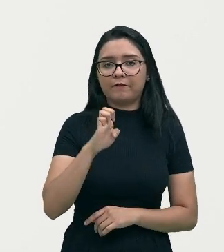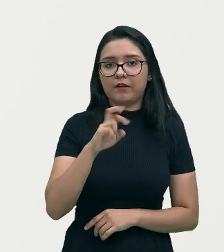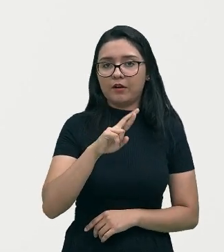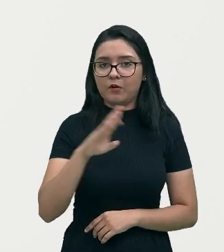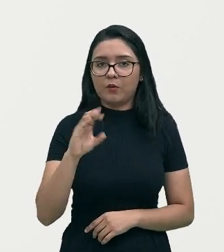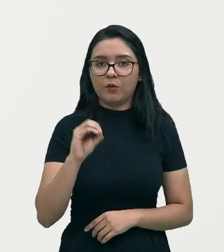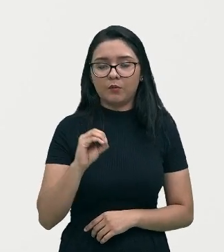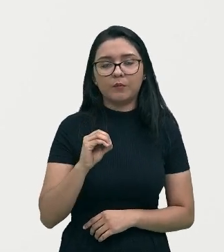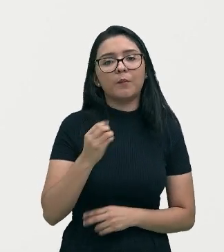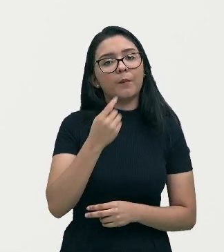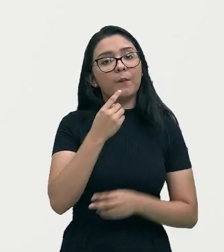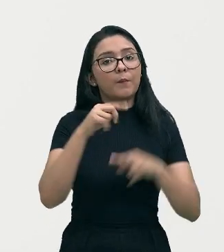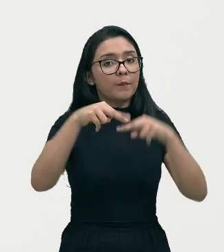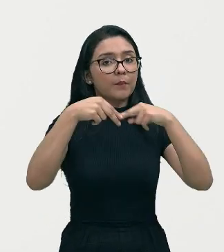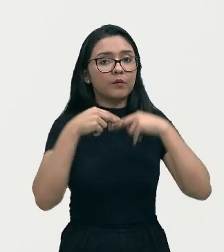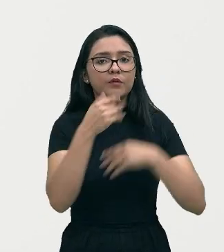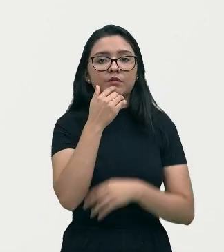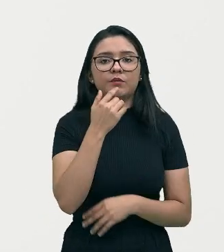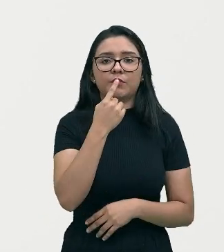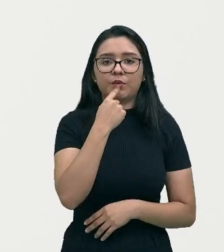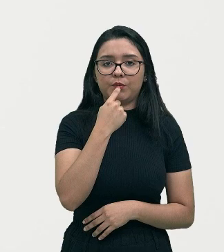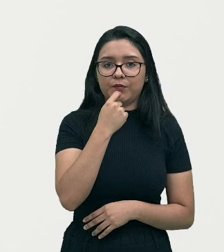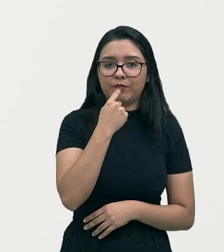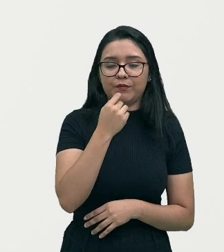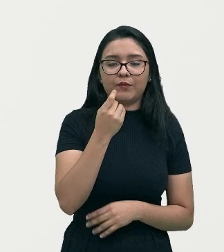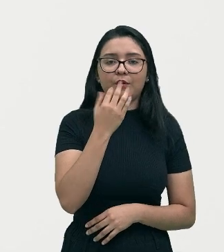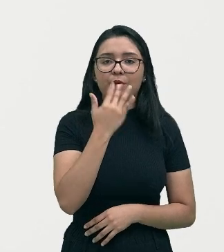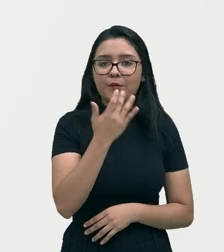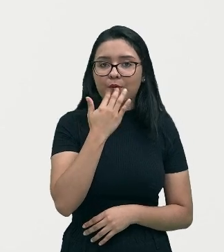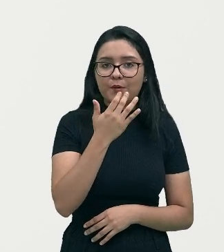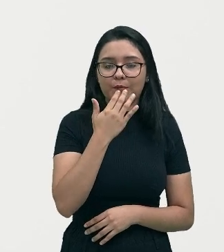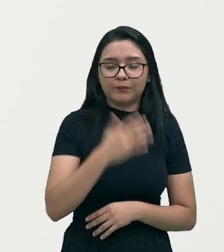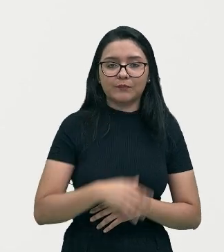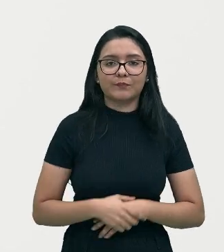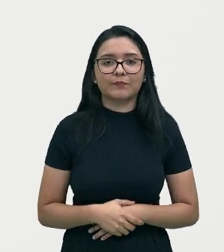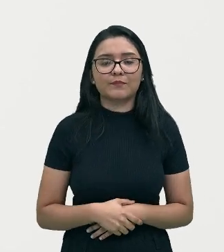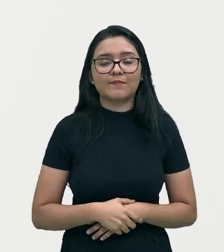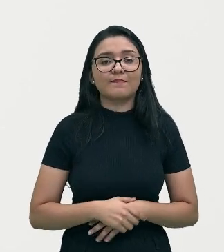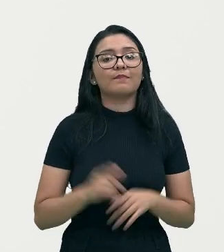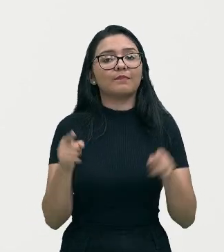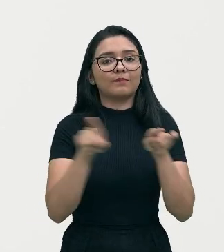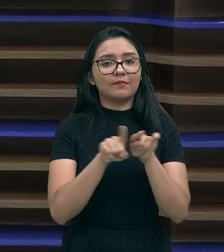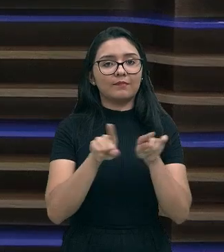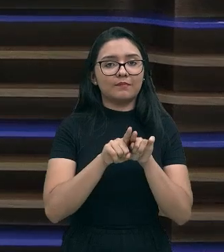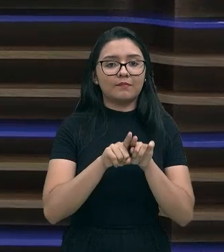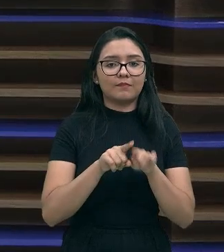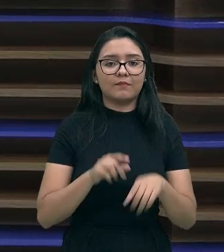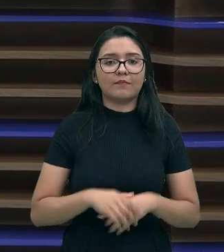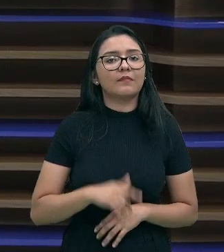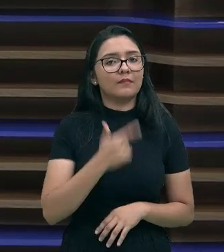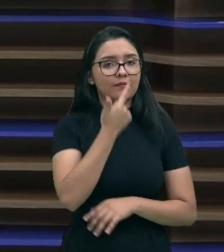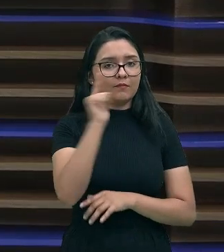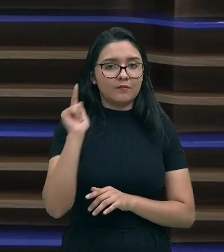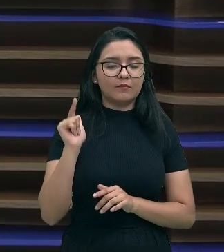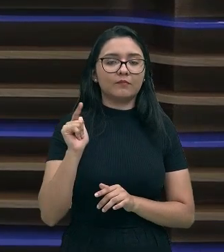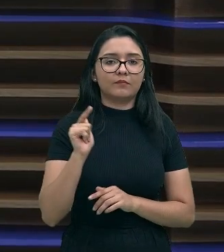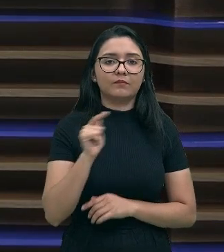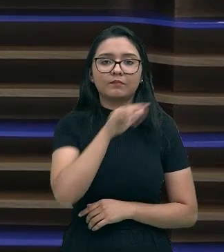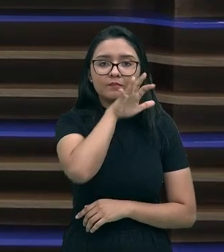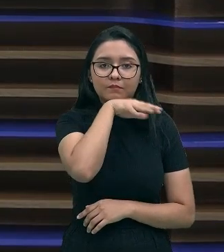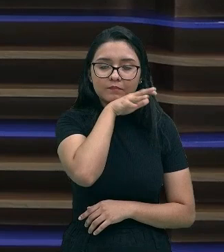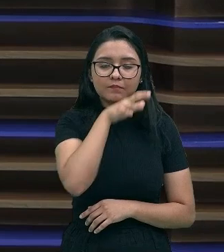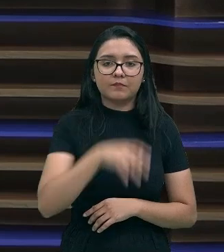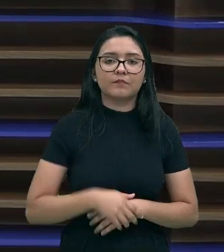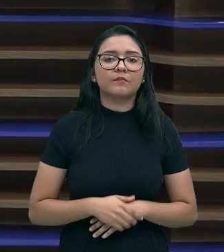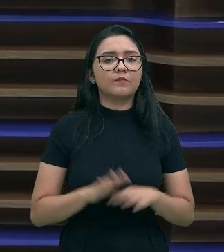essa coloração avermelhada ao sangue do ser humano, tá? E de outros animais também, né, que a gente vai citar depois. E aí a gente observou